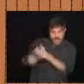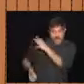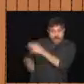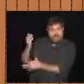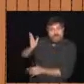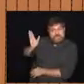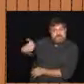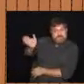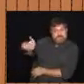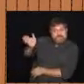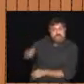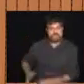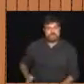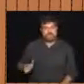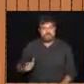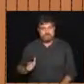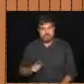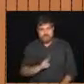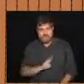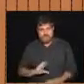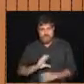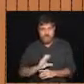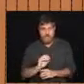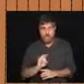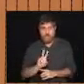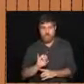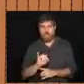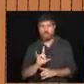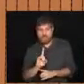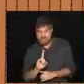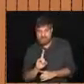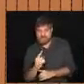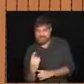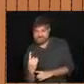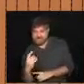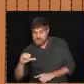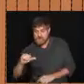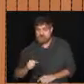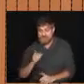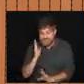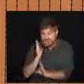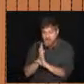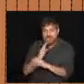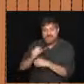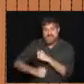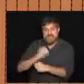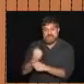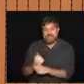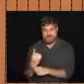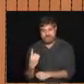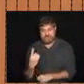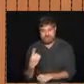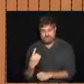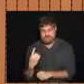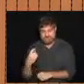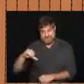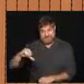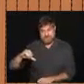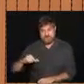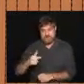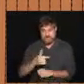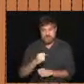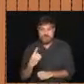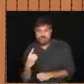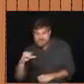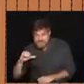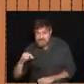família, ele se chama Covid-19, porque foi descoberto em 2019, ele realmente